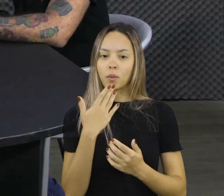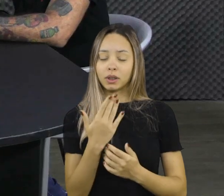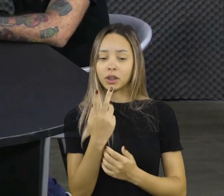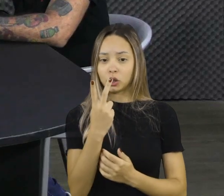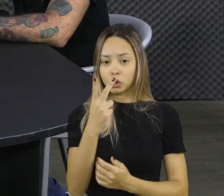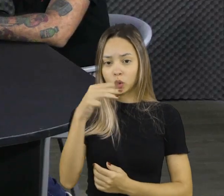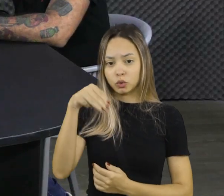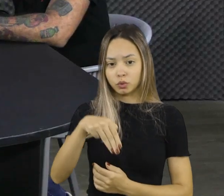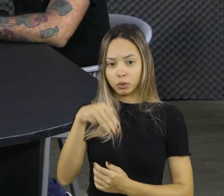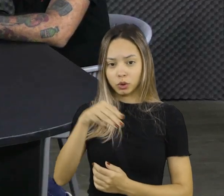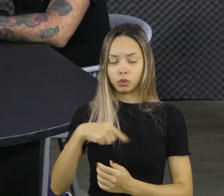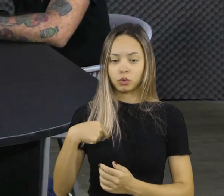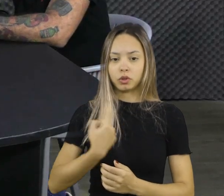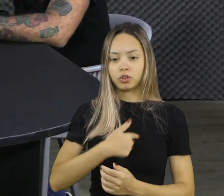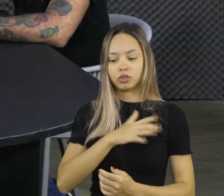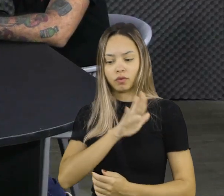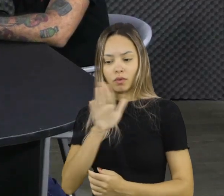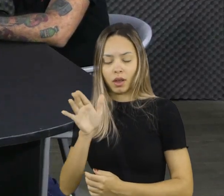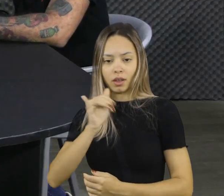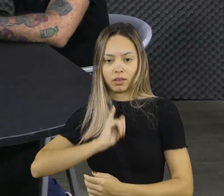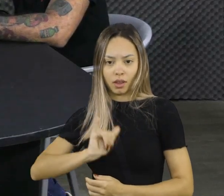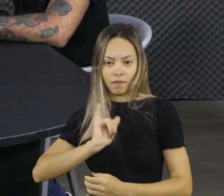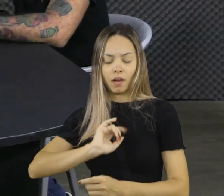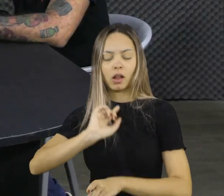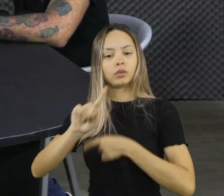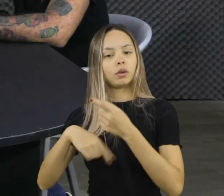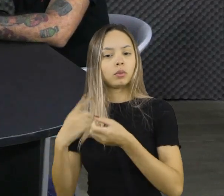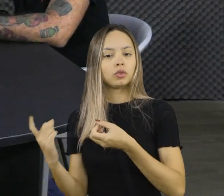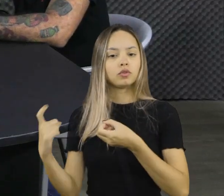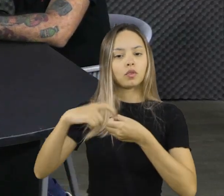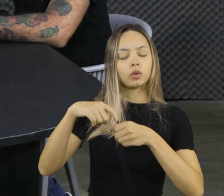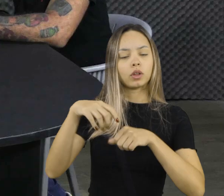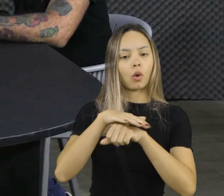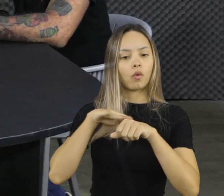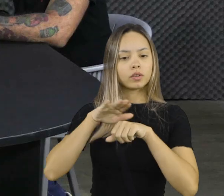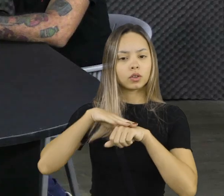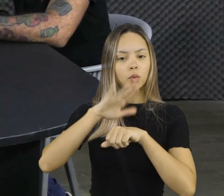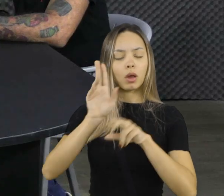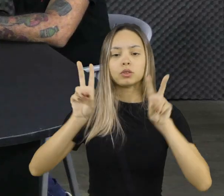para a gente ir para o intervalo e a gente volta daqui a pouquinho conversando mais sobre